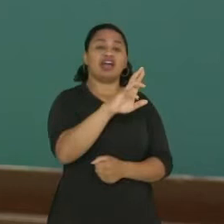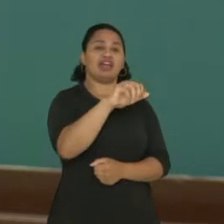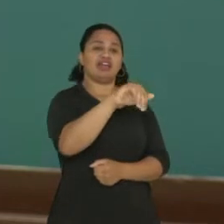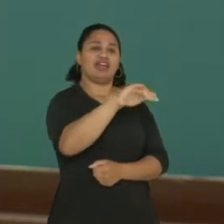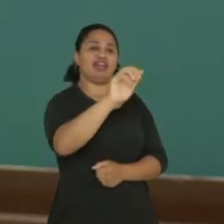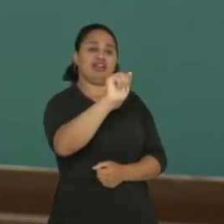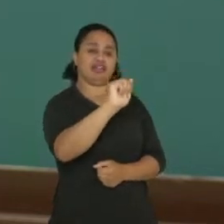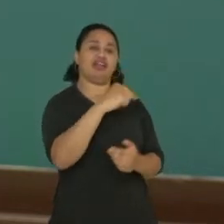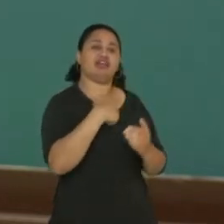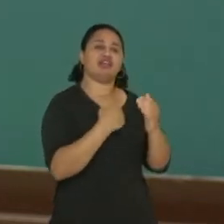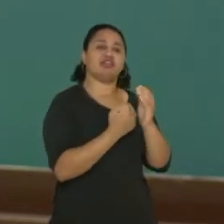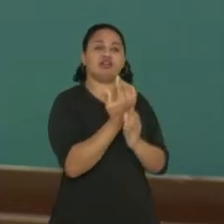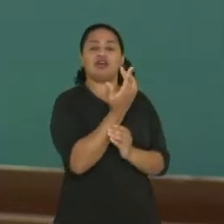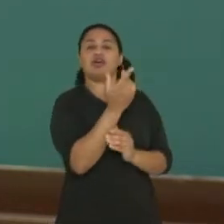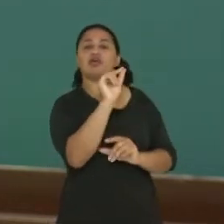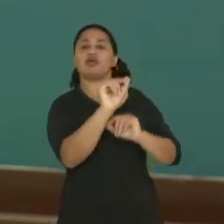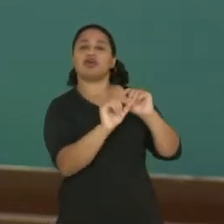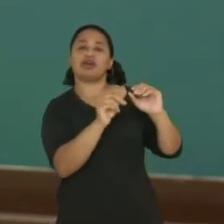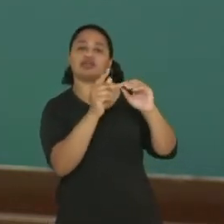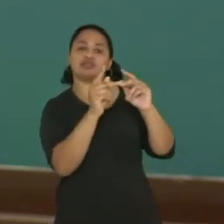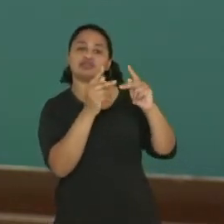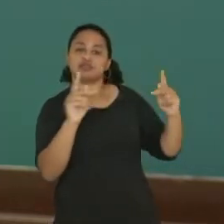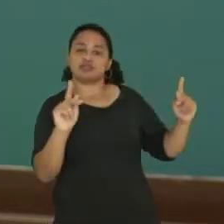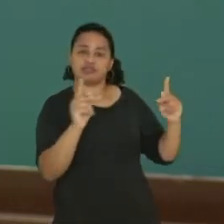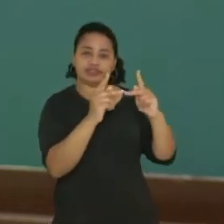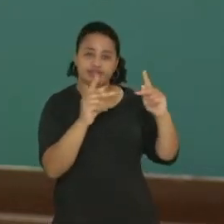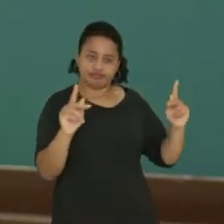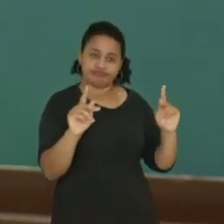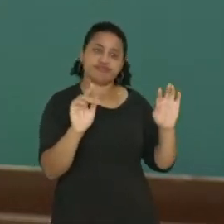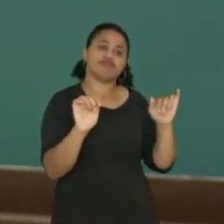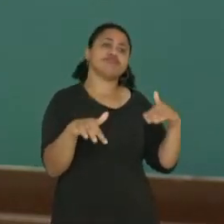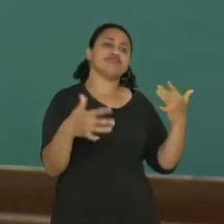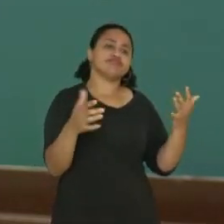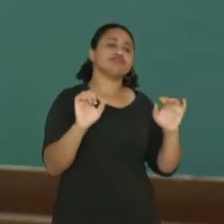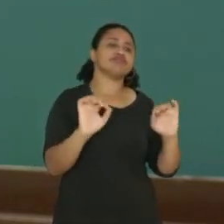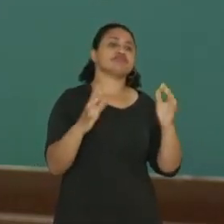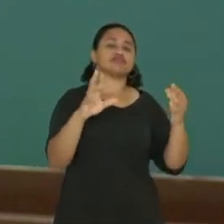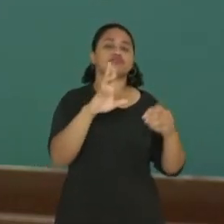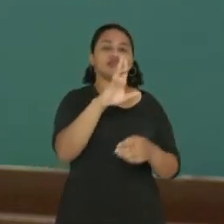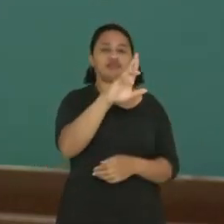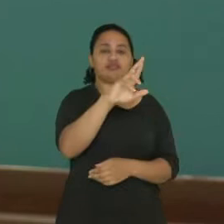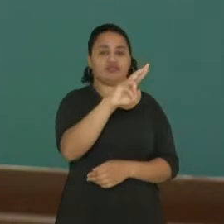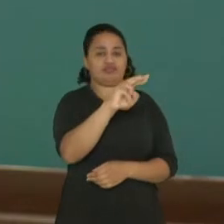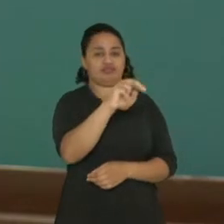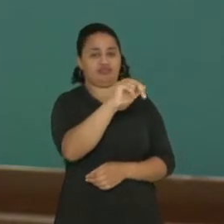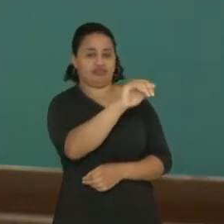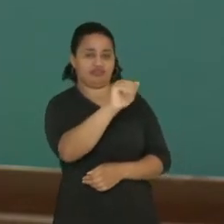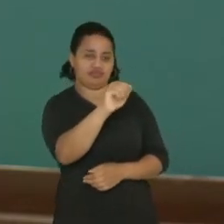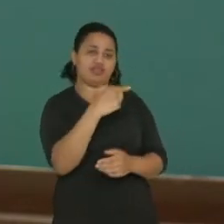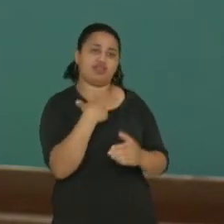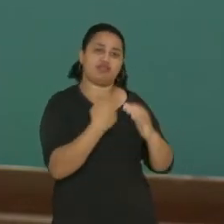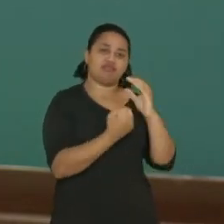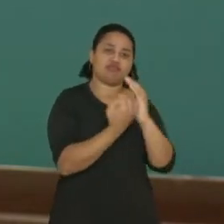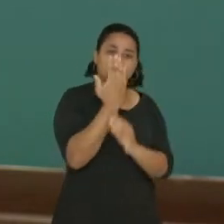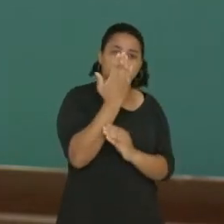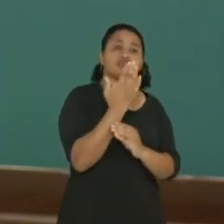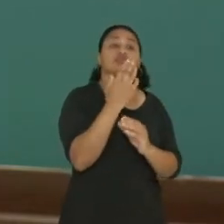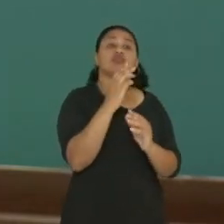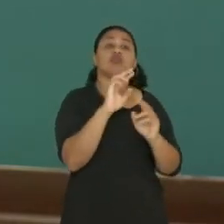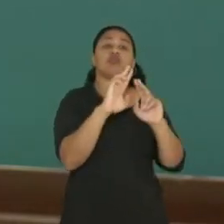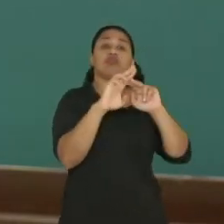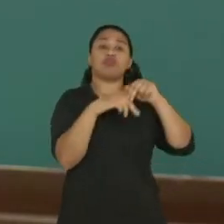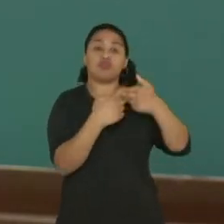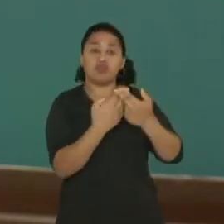aí as nossas proteínas. Então o que acontece? O RNA, ele vai ser formado a